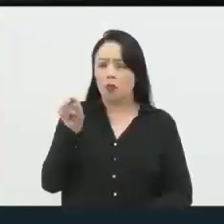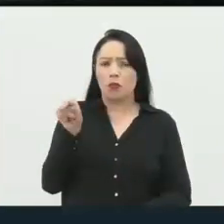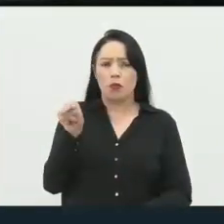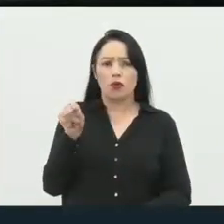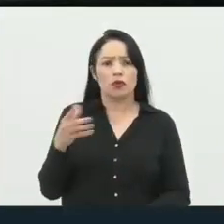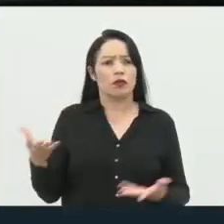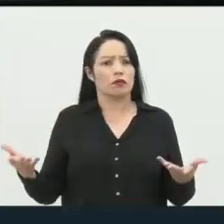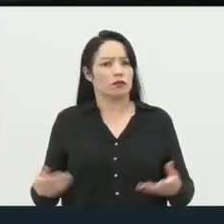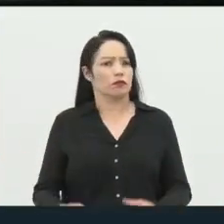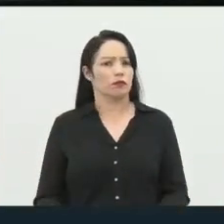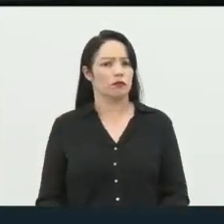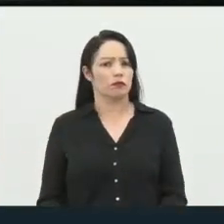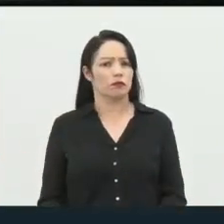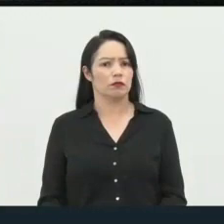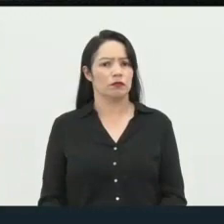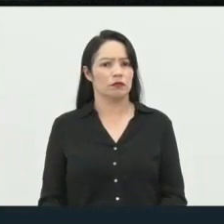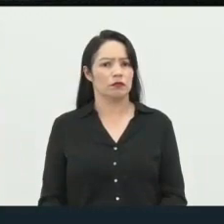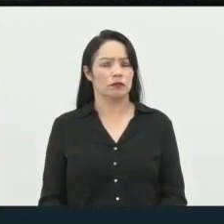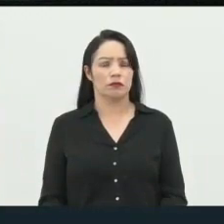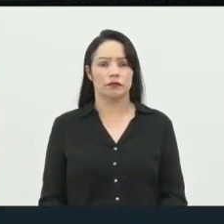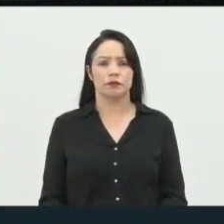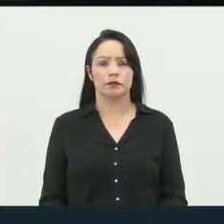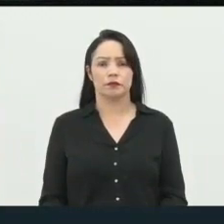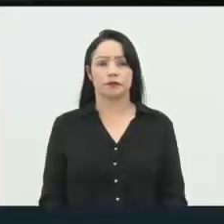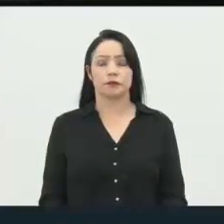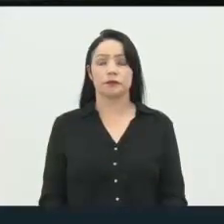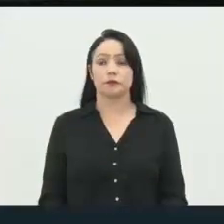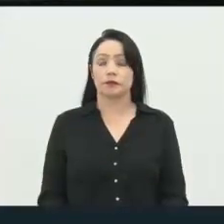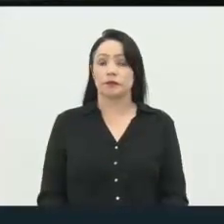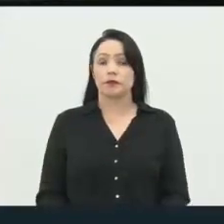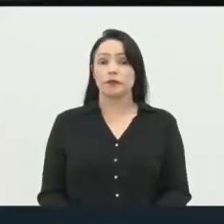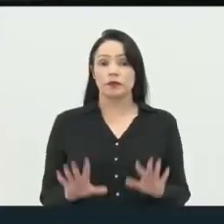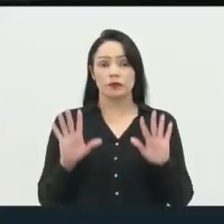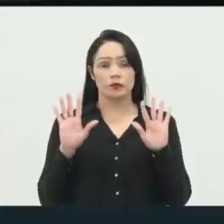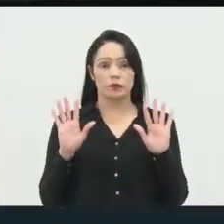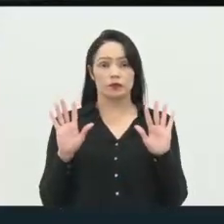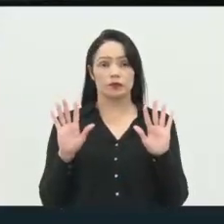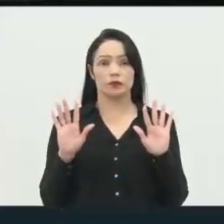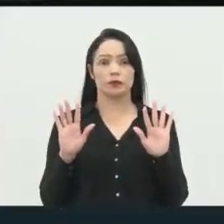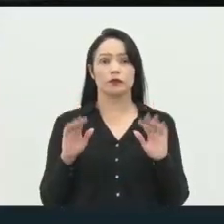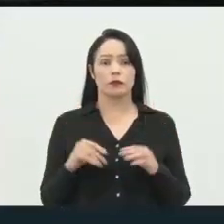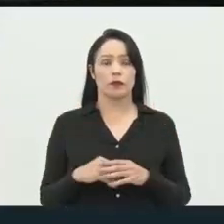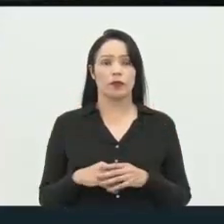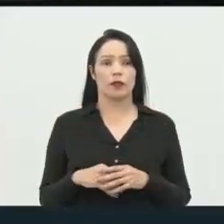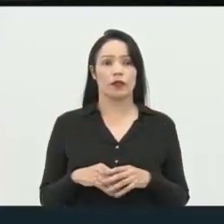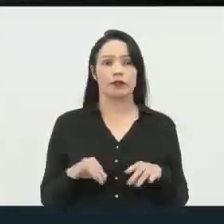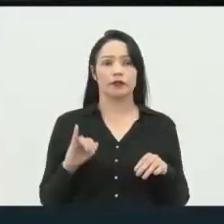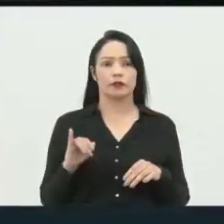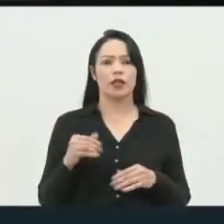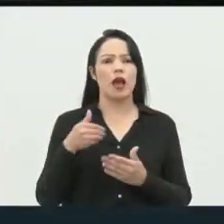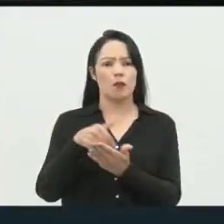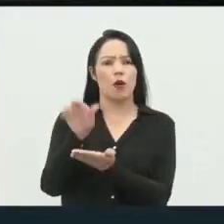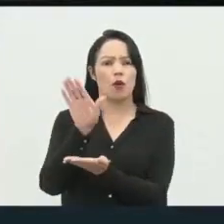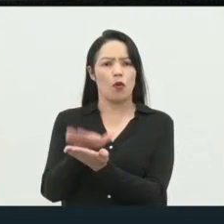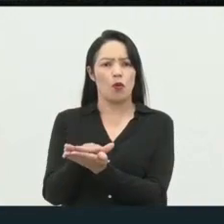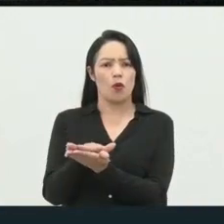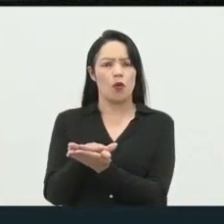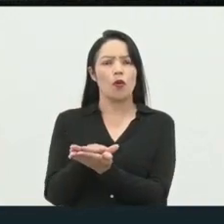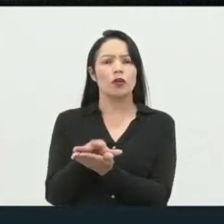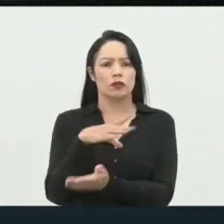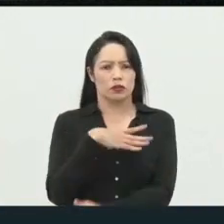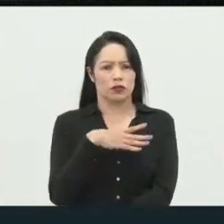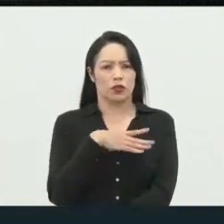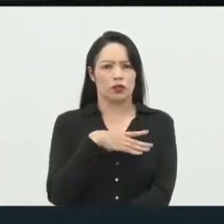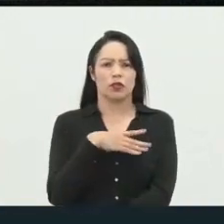semáforo uma né mas quando é para fazer aplicação de multa nessa cidade aí tem abotoadura